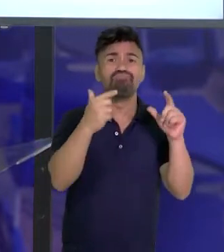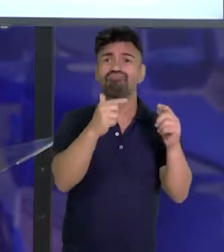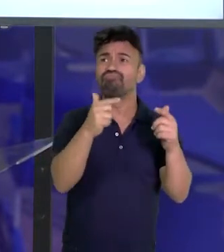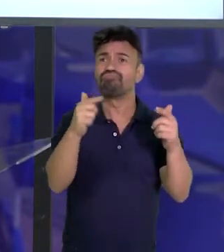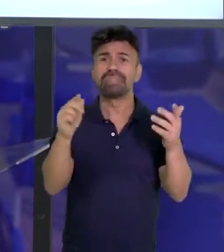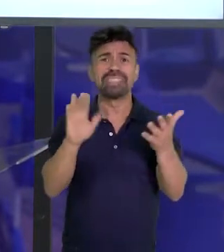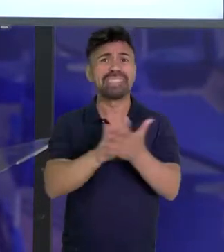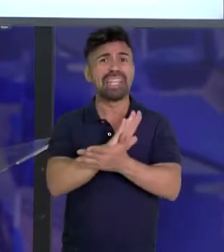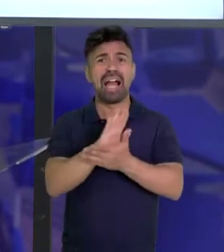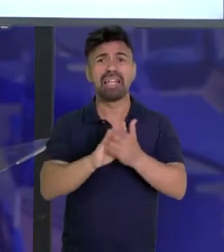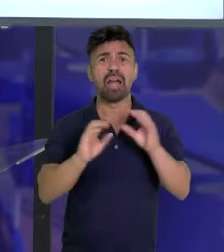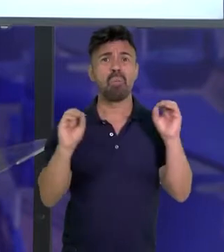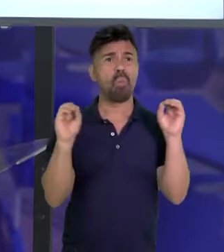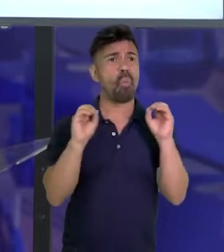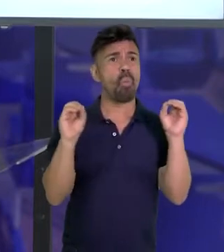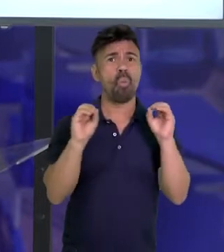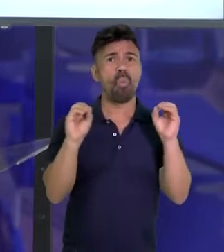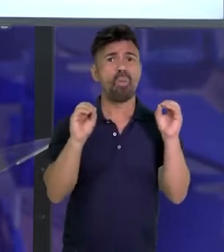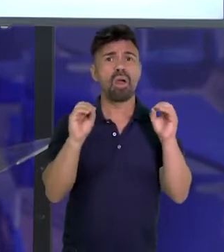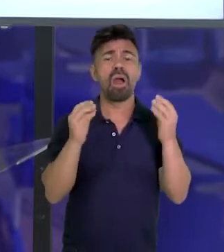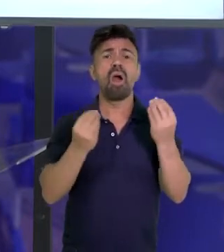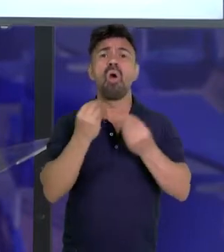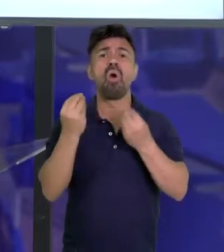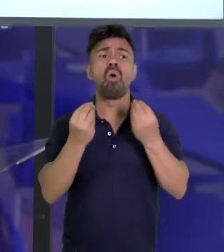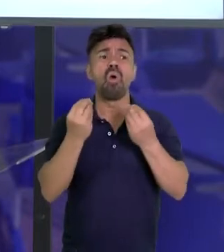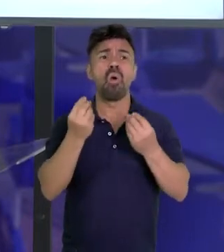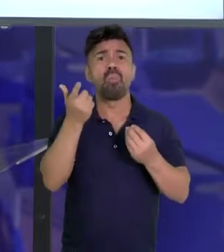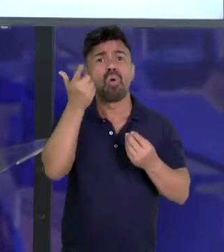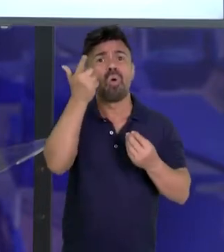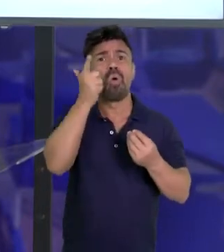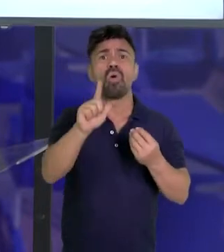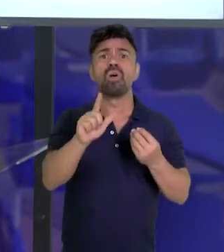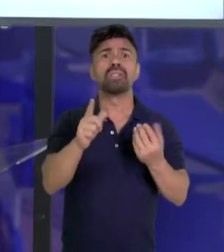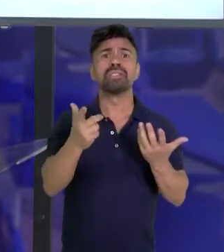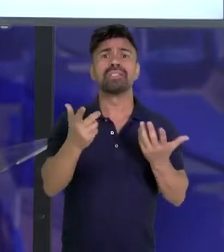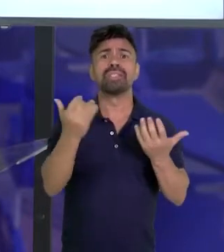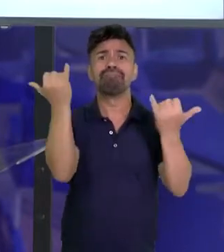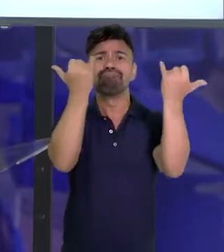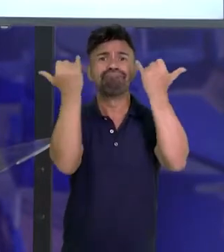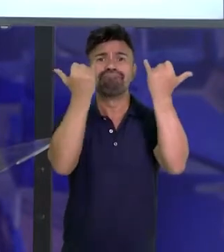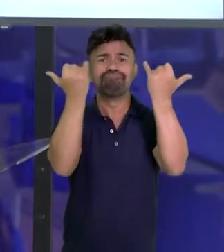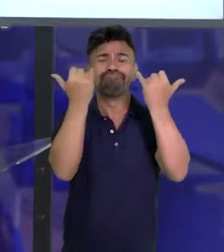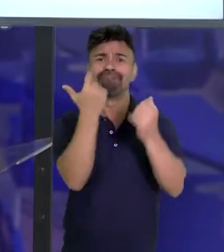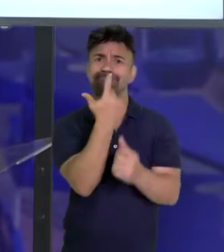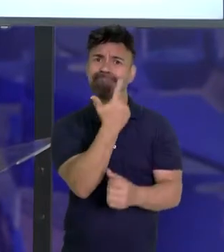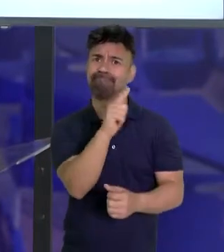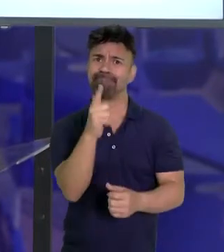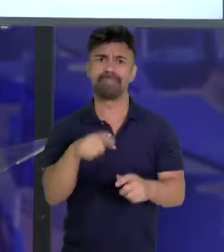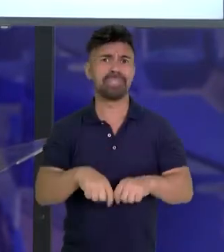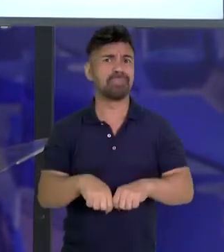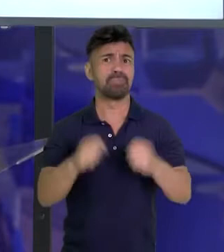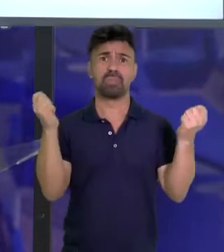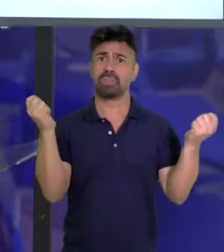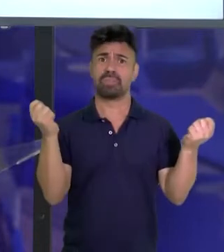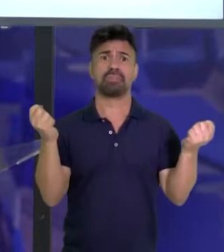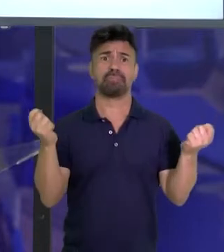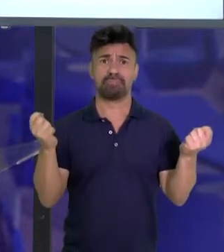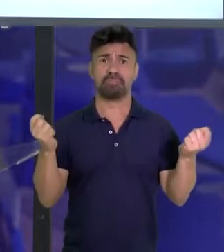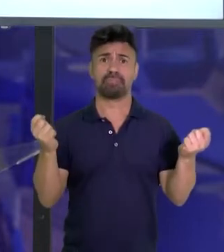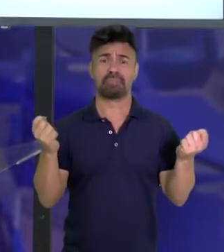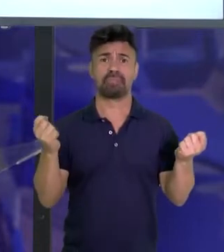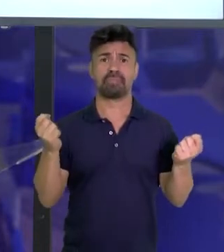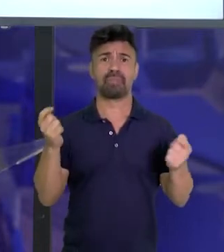fotografia, talvez a gente não conseguisse, com concretude, receber as informações sobre esse momento histórico, que